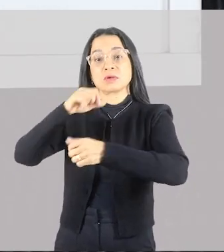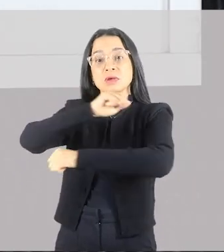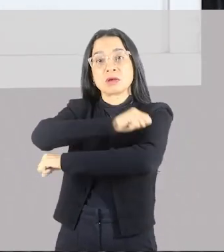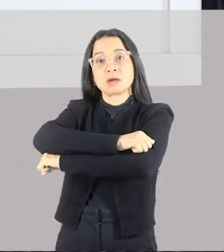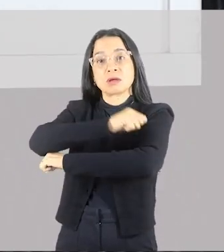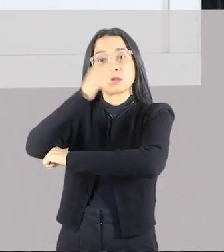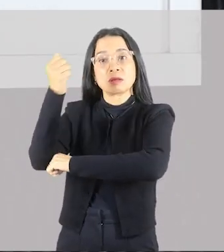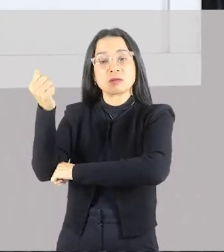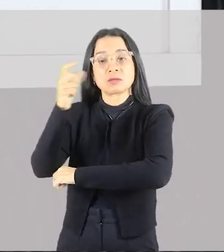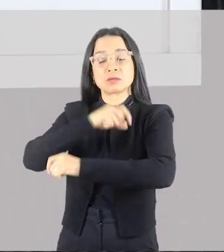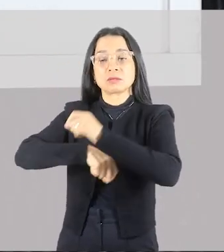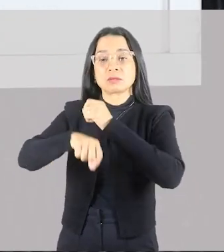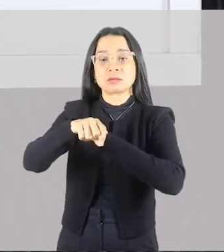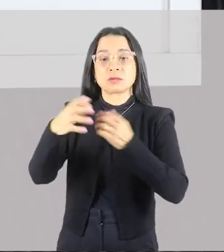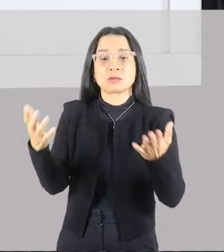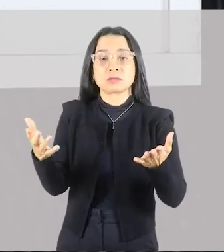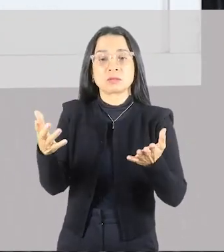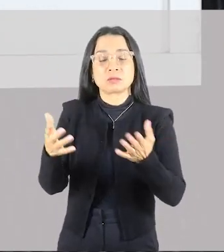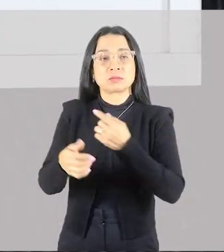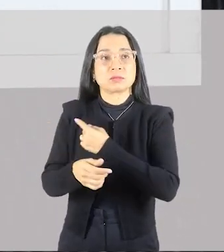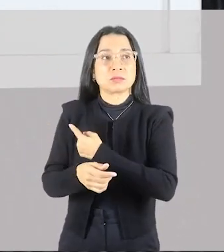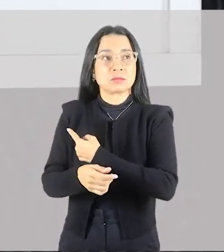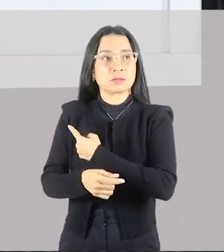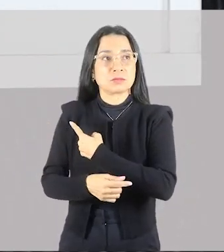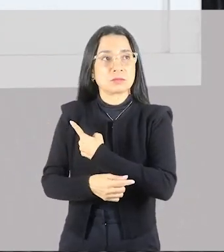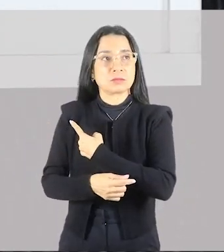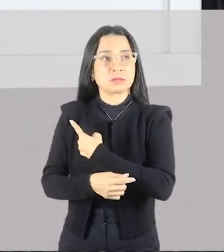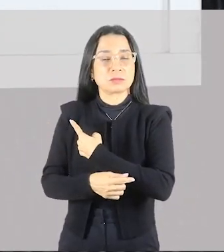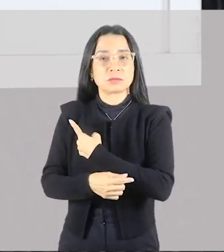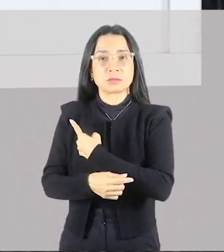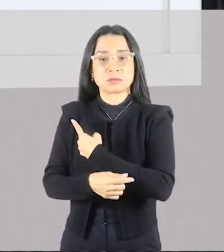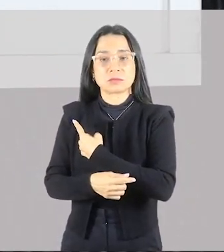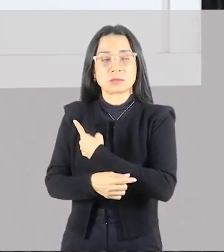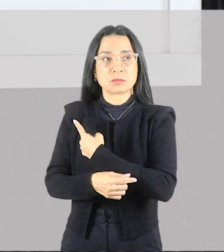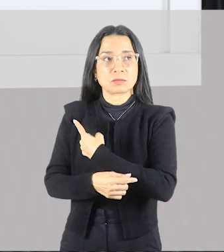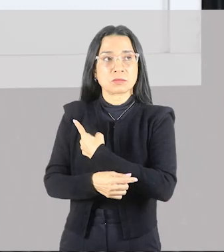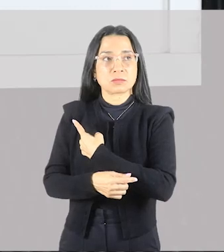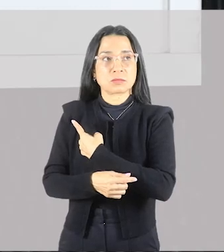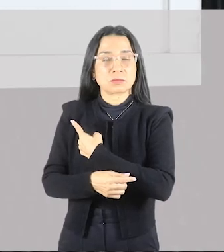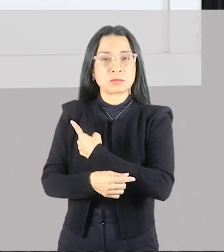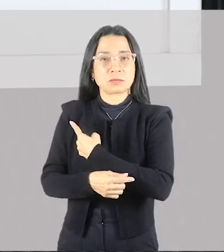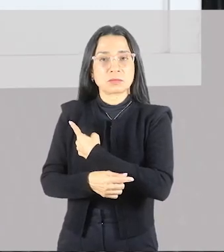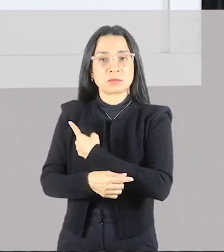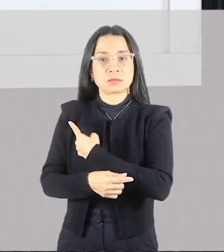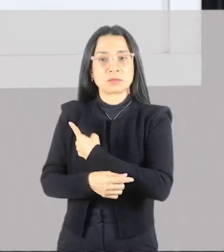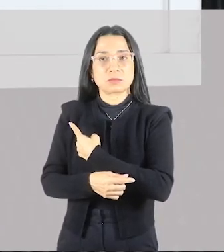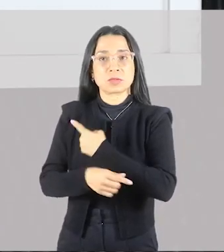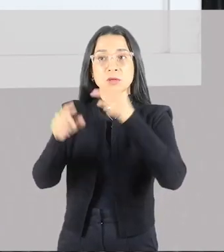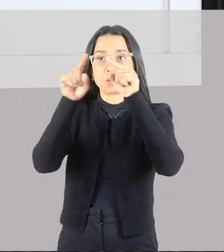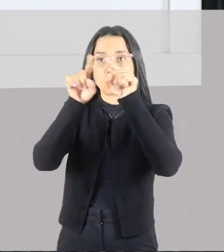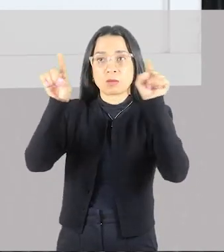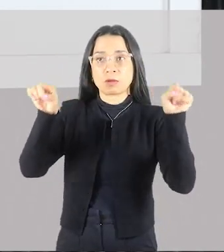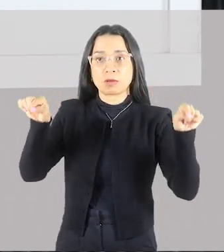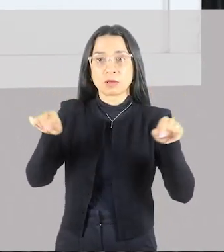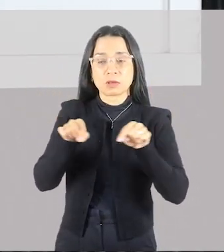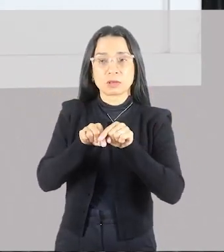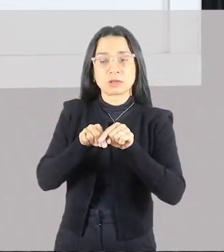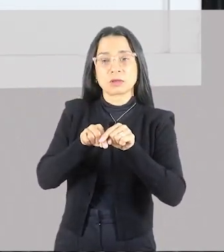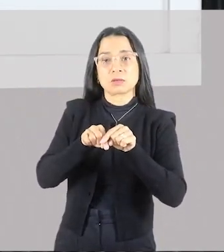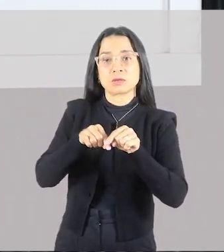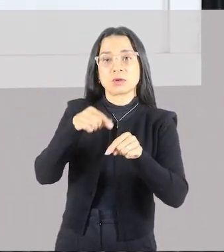da parede, que é um retângulo de 2,80 por 2,50, basta